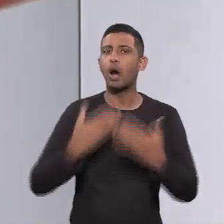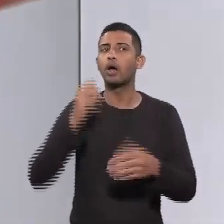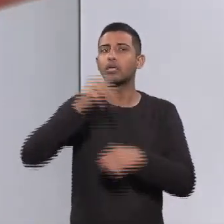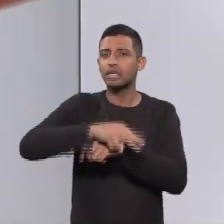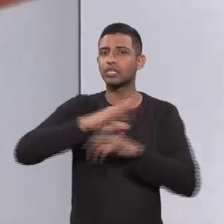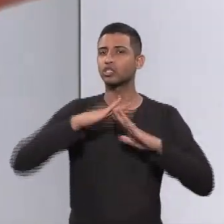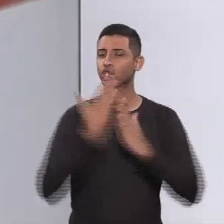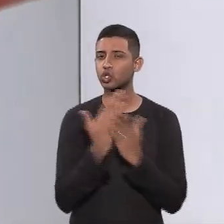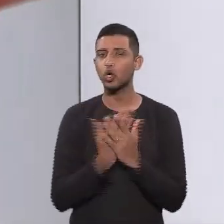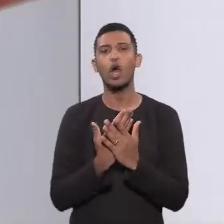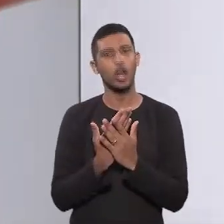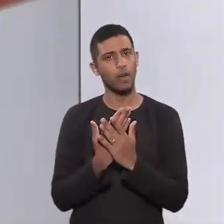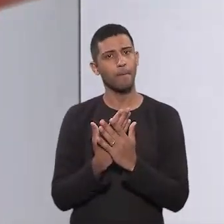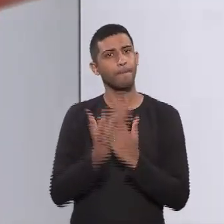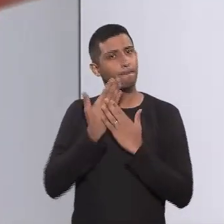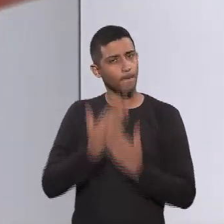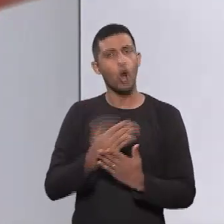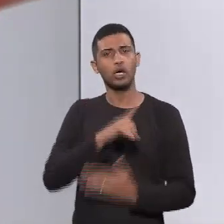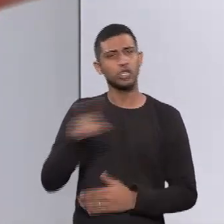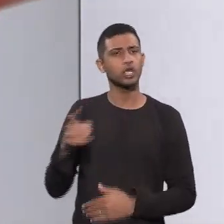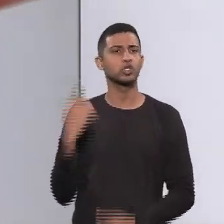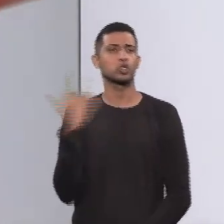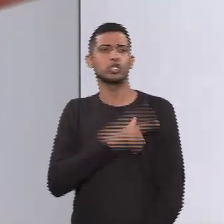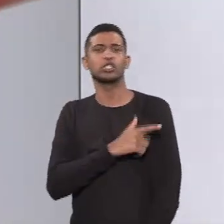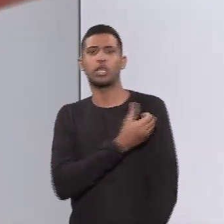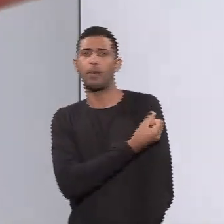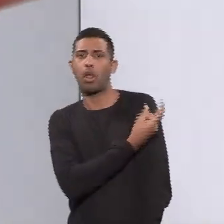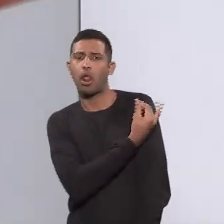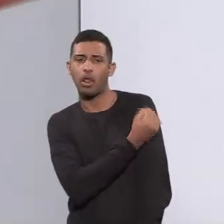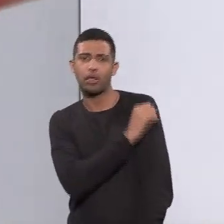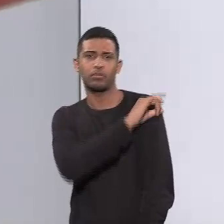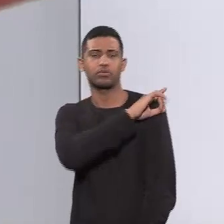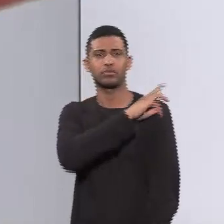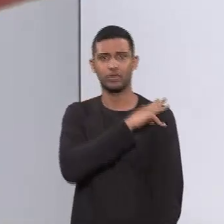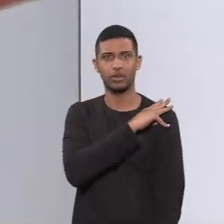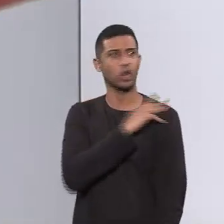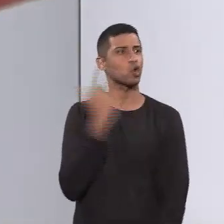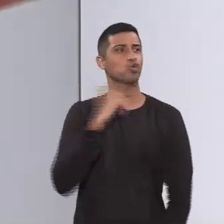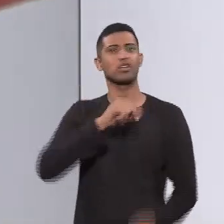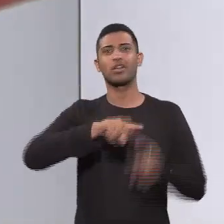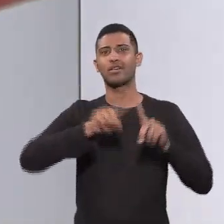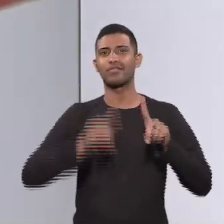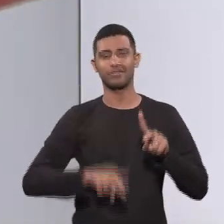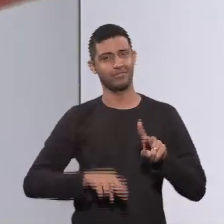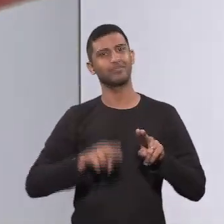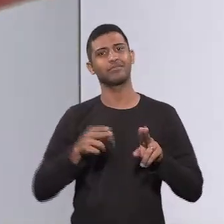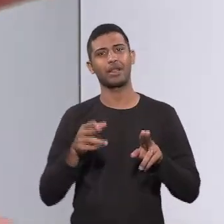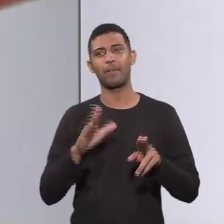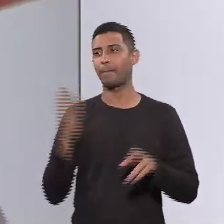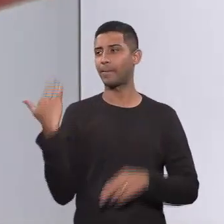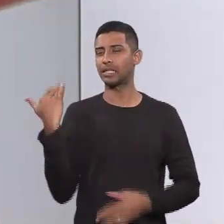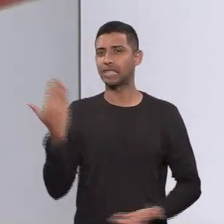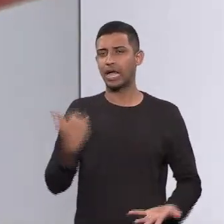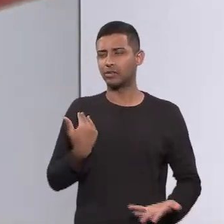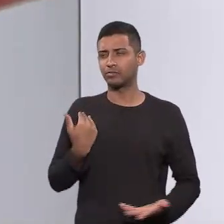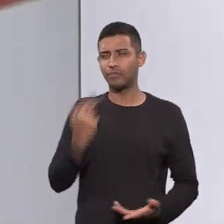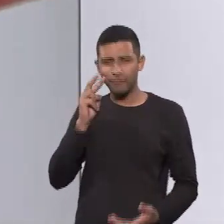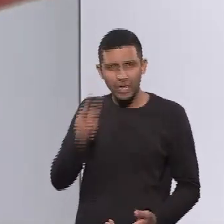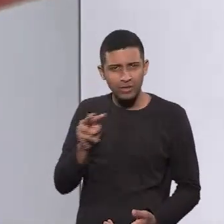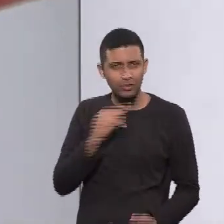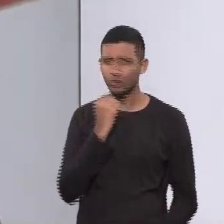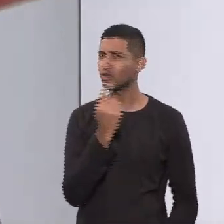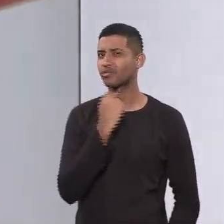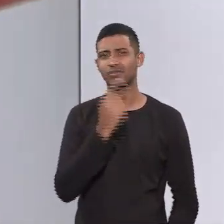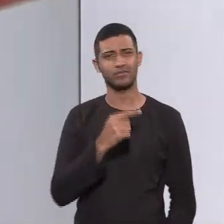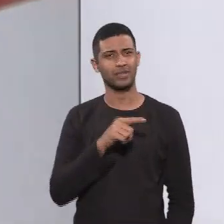é incontestável. Eles estão concluindo o ensino fundamental e o ensino médio chegando à universidade, o que antes nós não